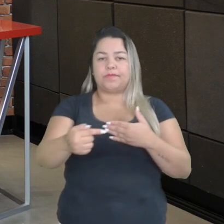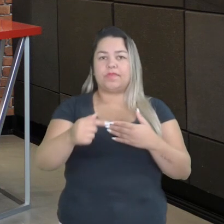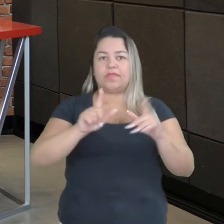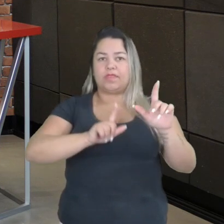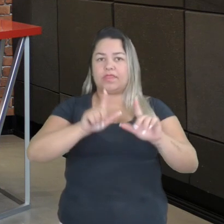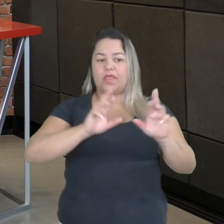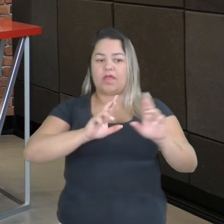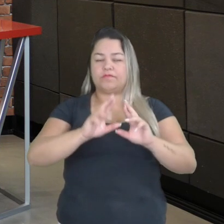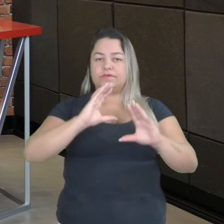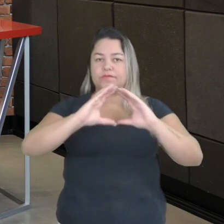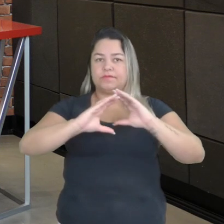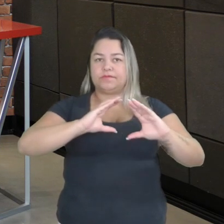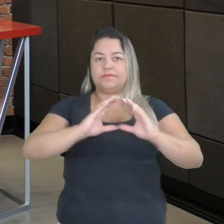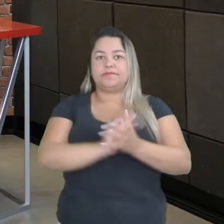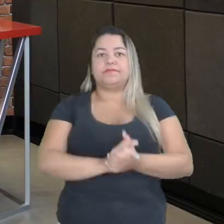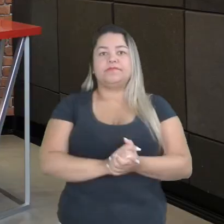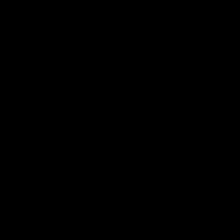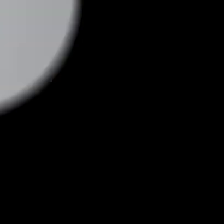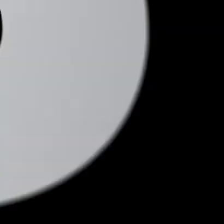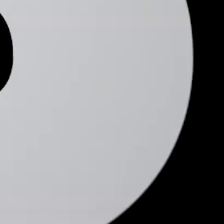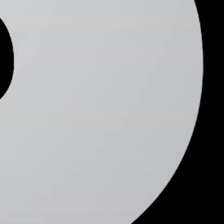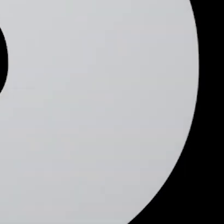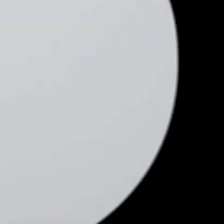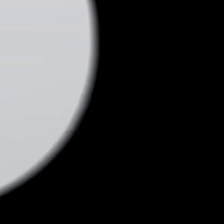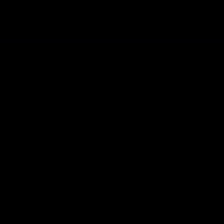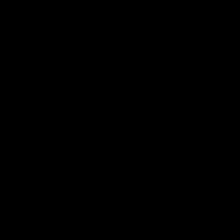semanal de notícias da rede PT de comunicação.